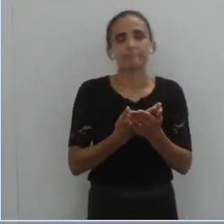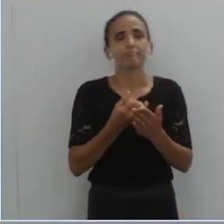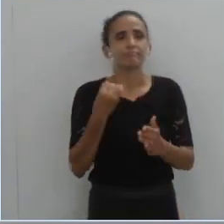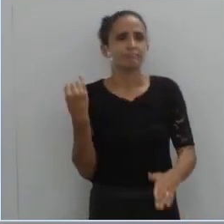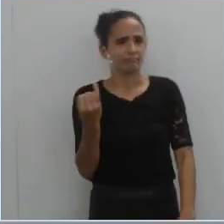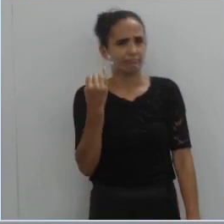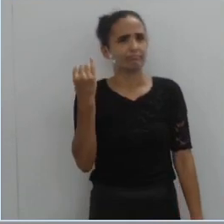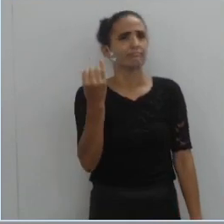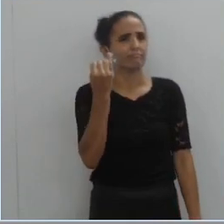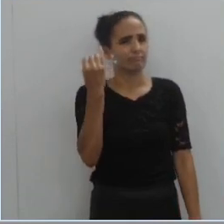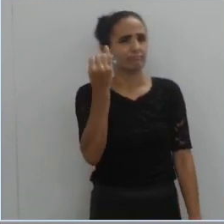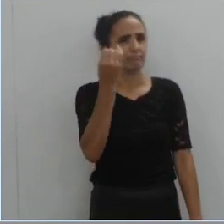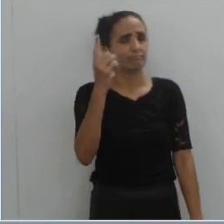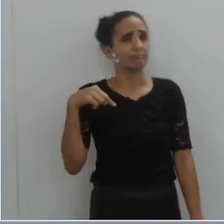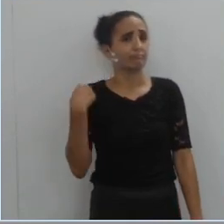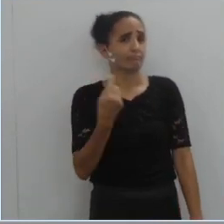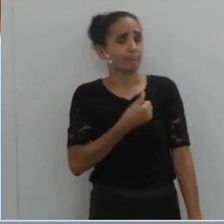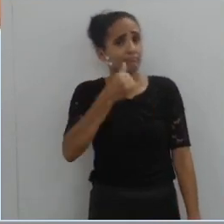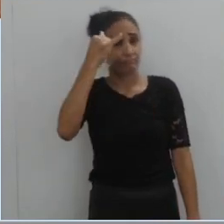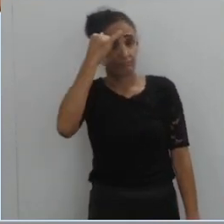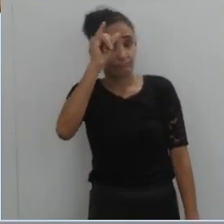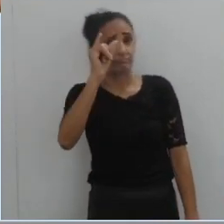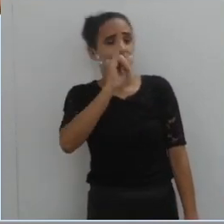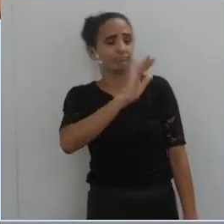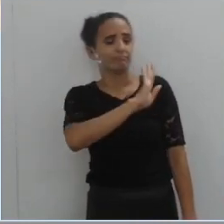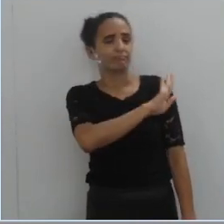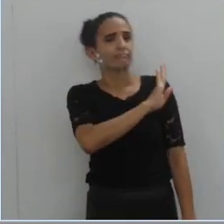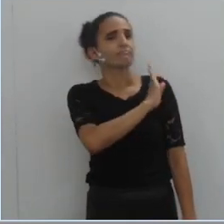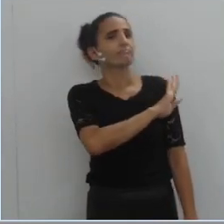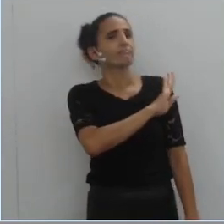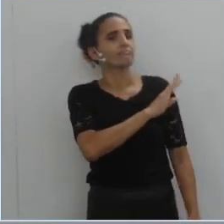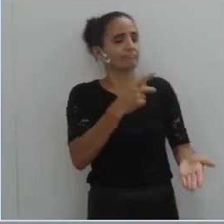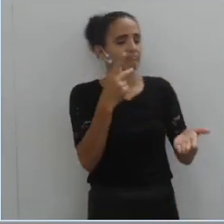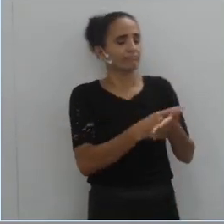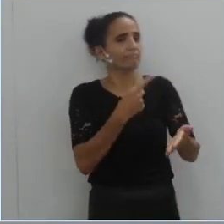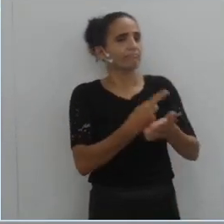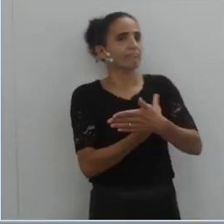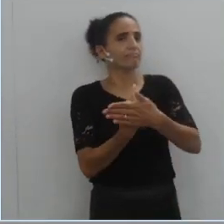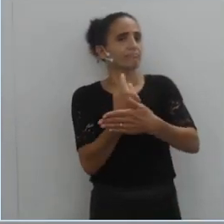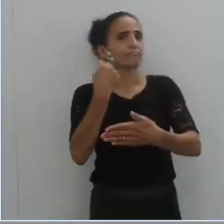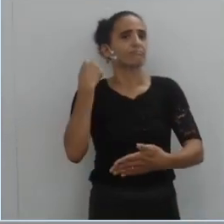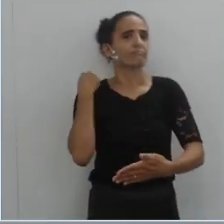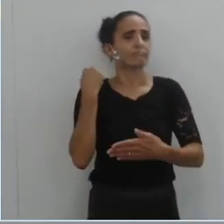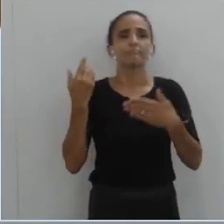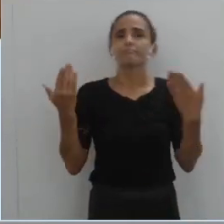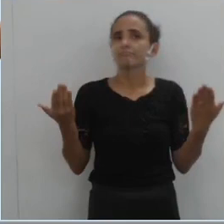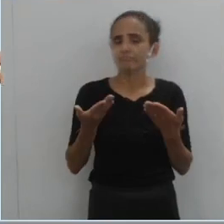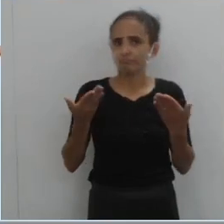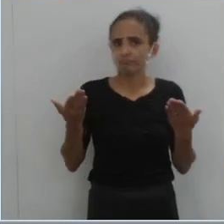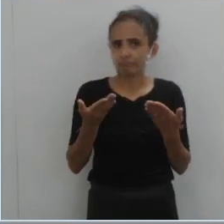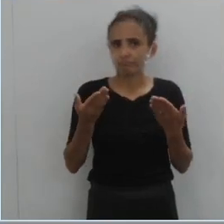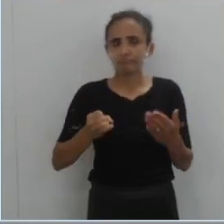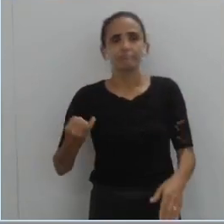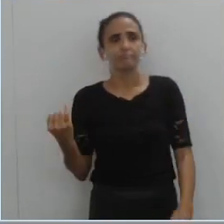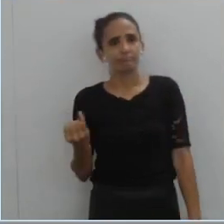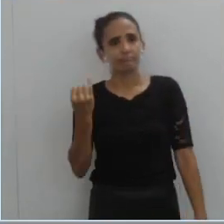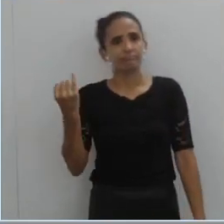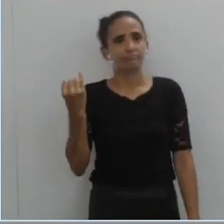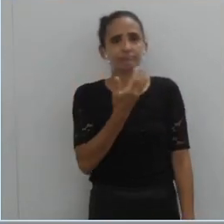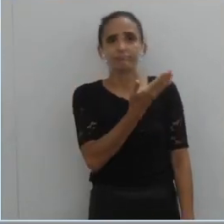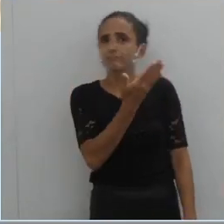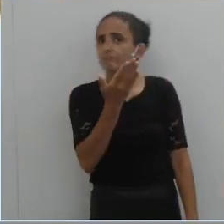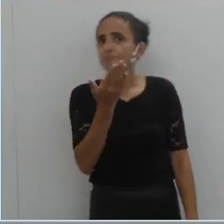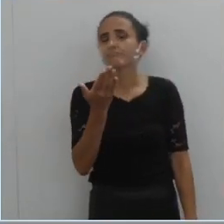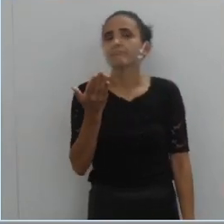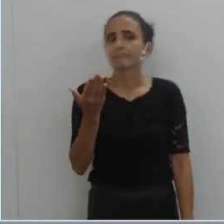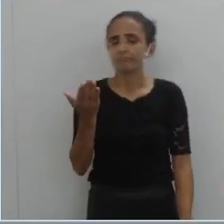importante para que a gente não cometa os erros lá do passado. Então, hoje é inadmissível, né,